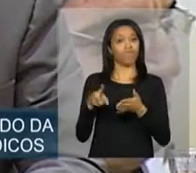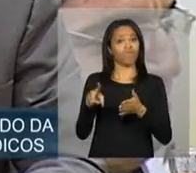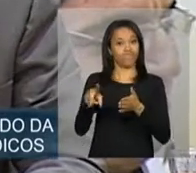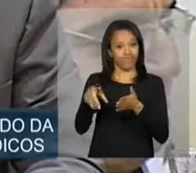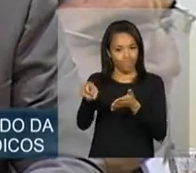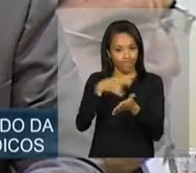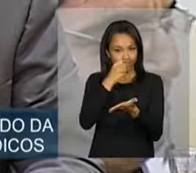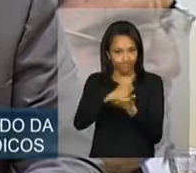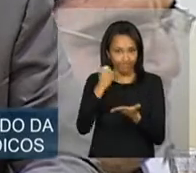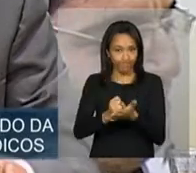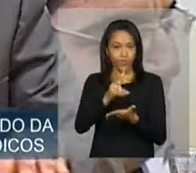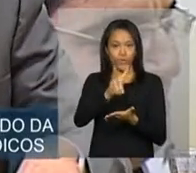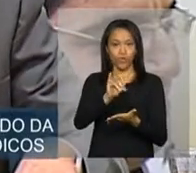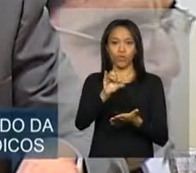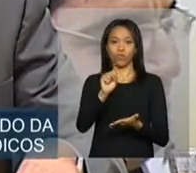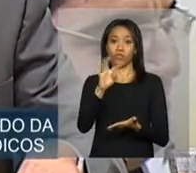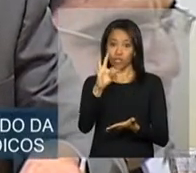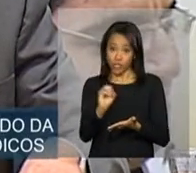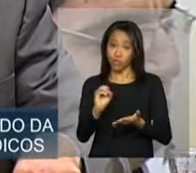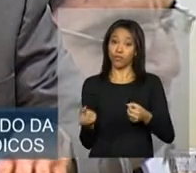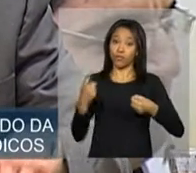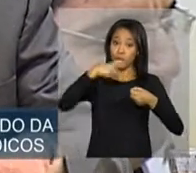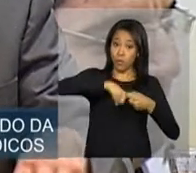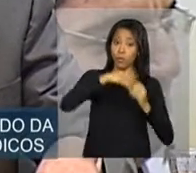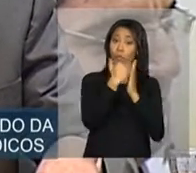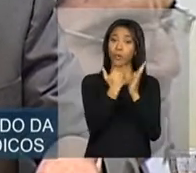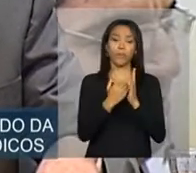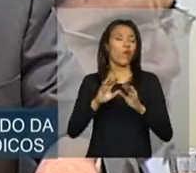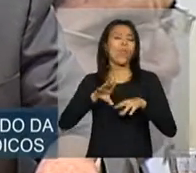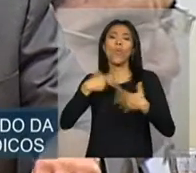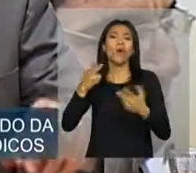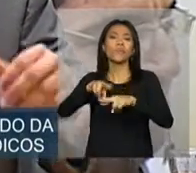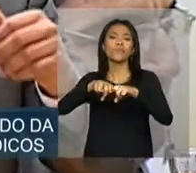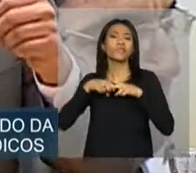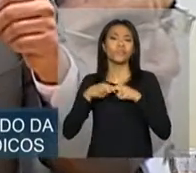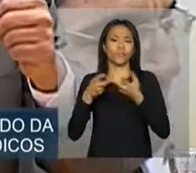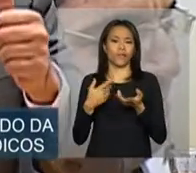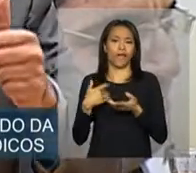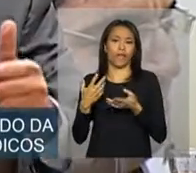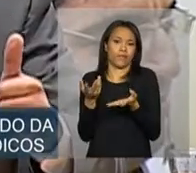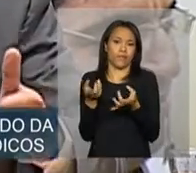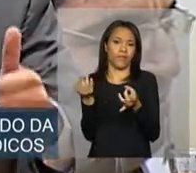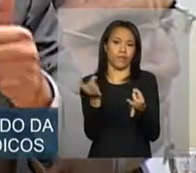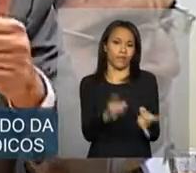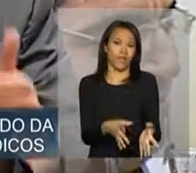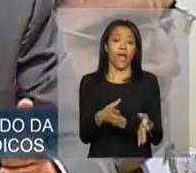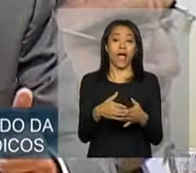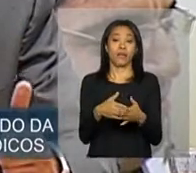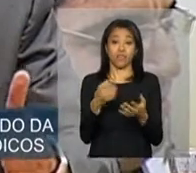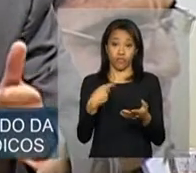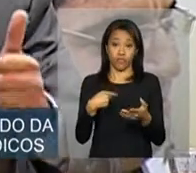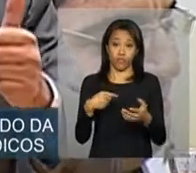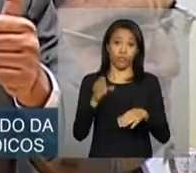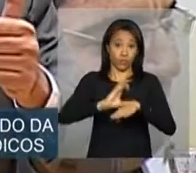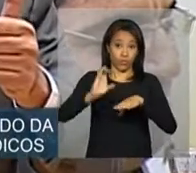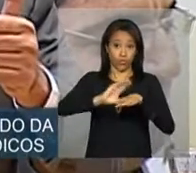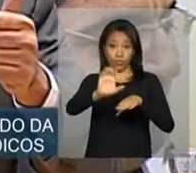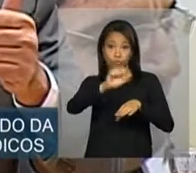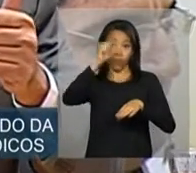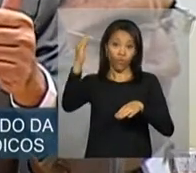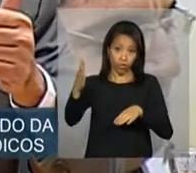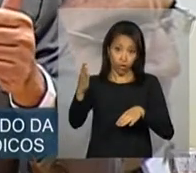vinculado ao programa medida que o médico sai do Programa Qual são os motivos para sair por exemplo se ele for exercer medicina fora